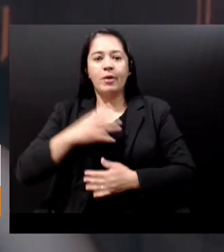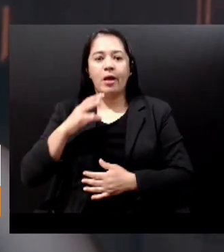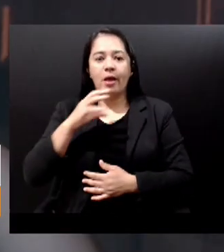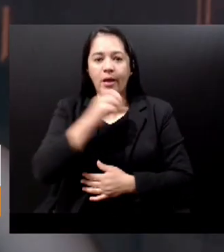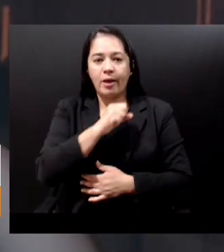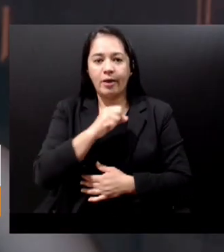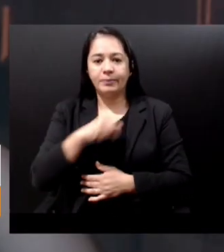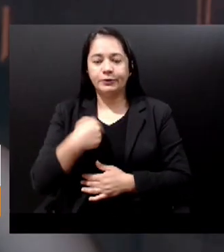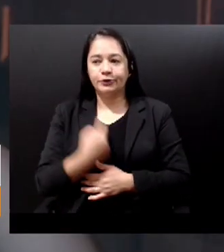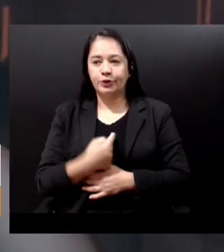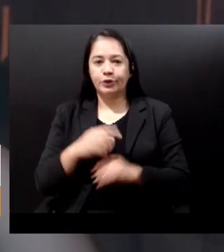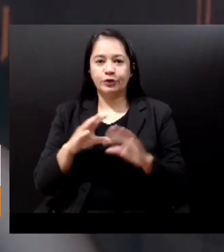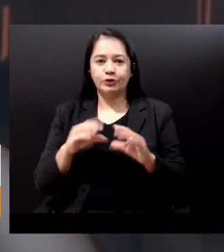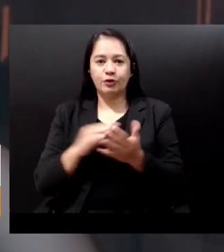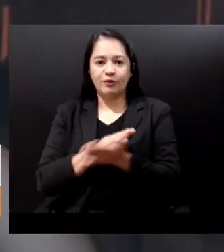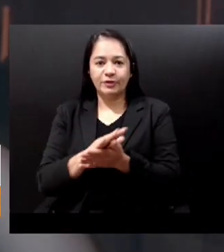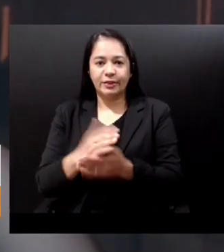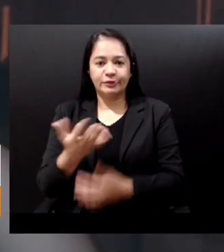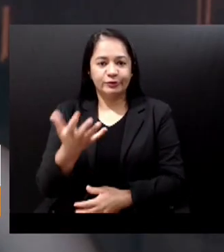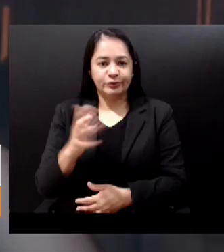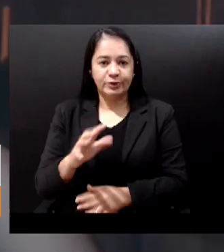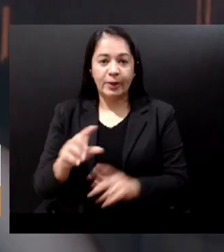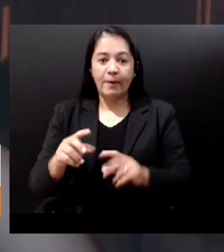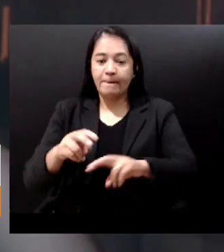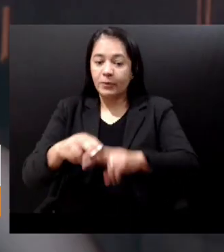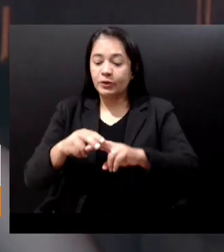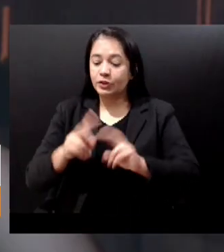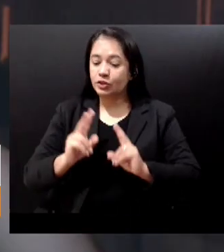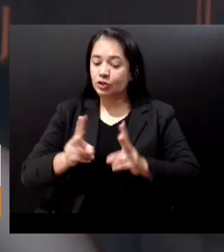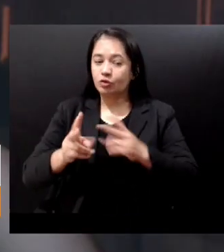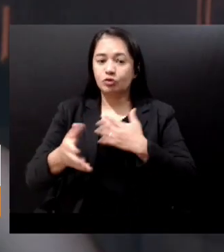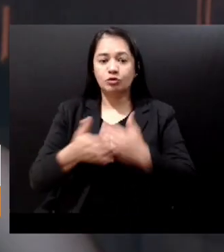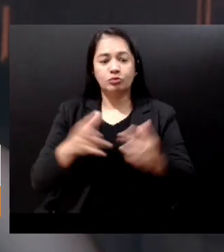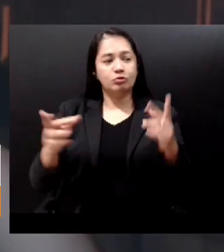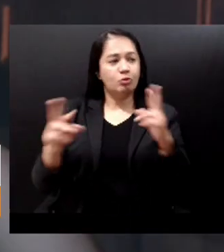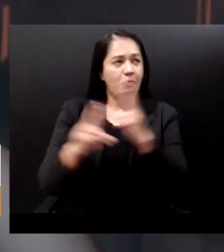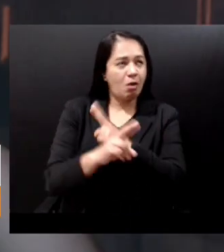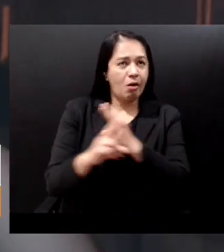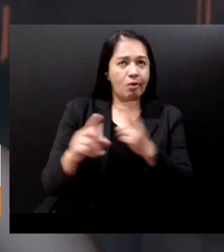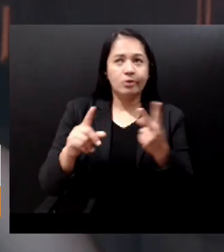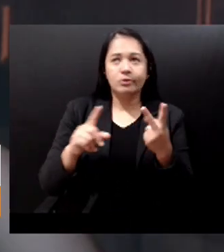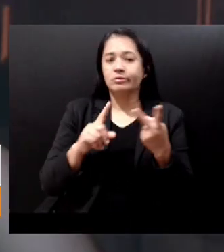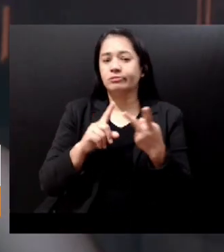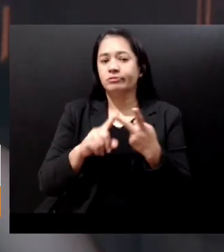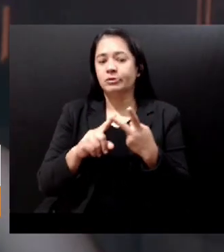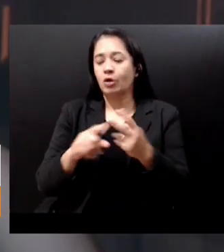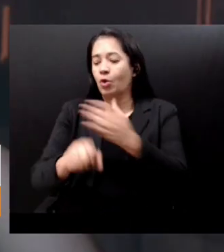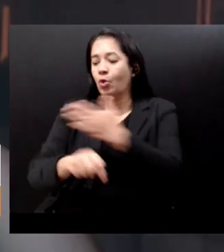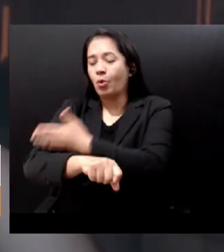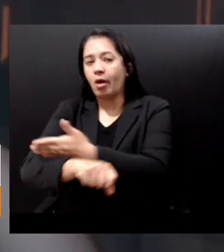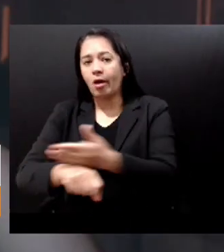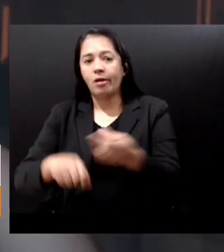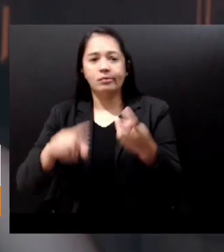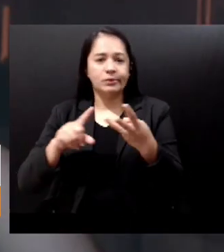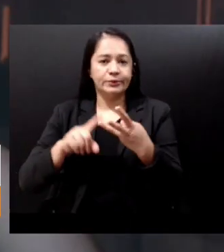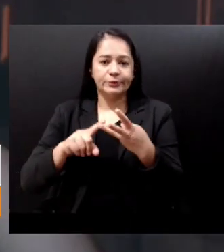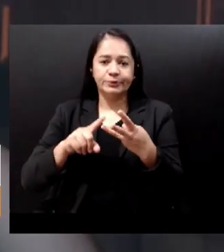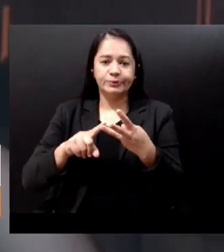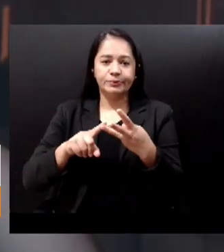vezes persistir em algo, seja numa relação, seja num Uhum. hábito, seja numa